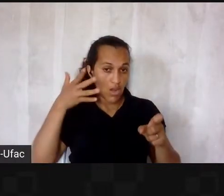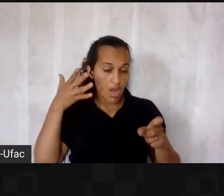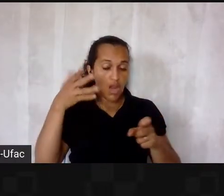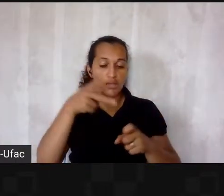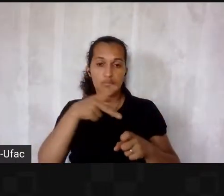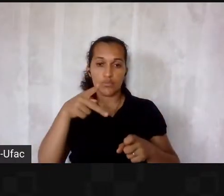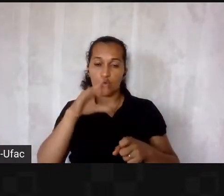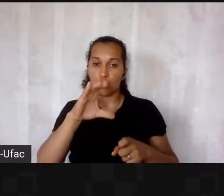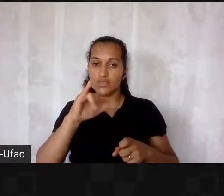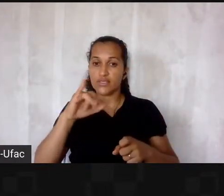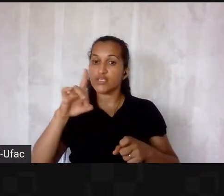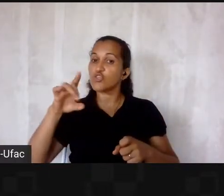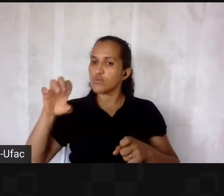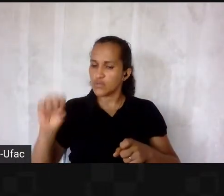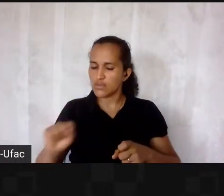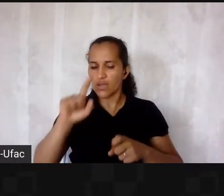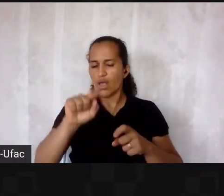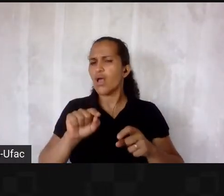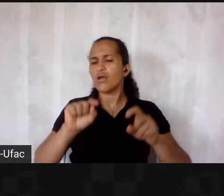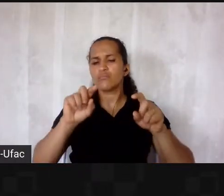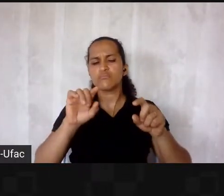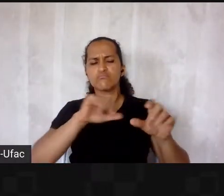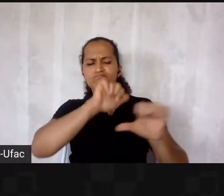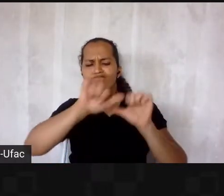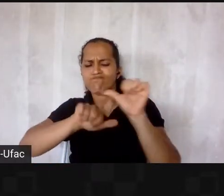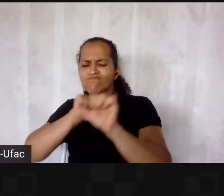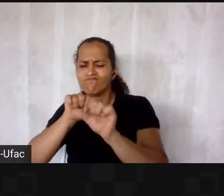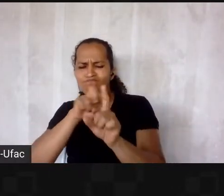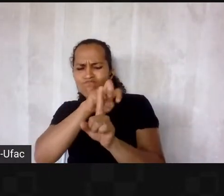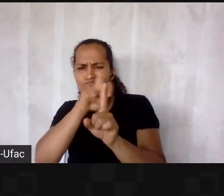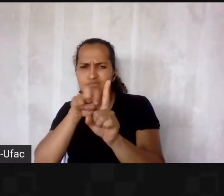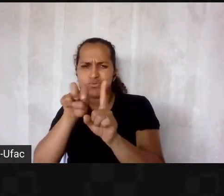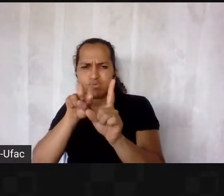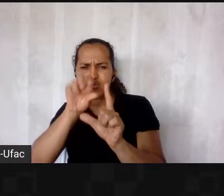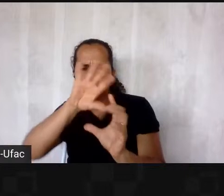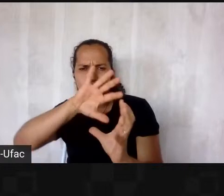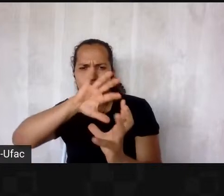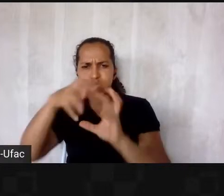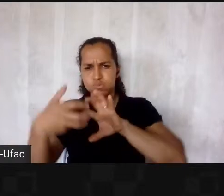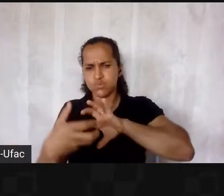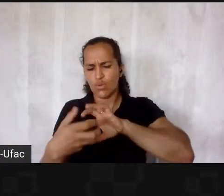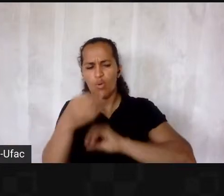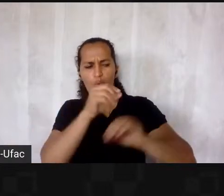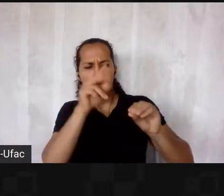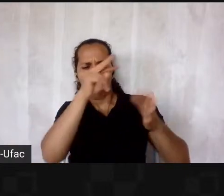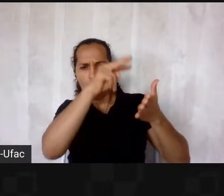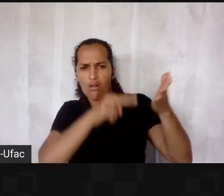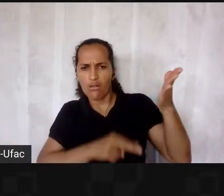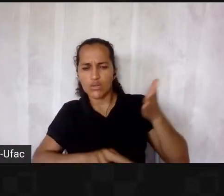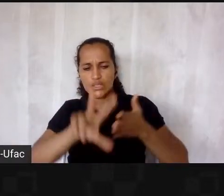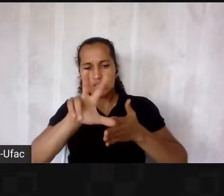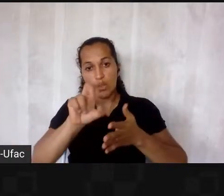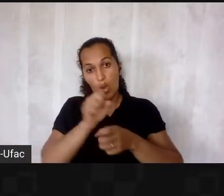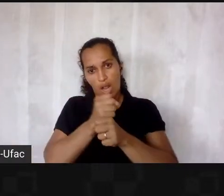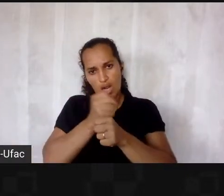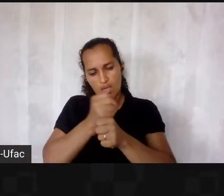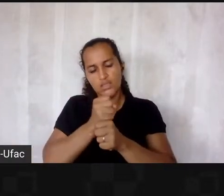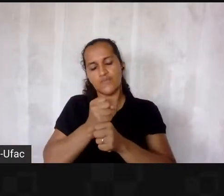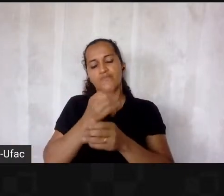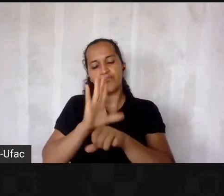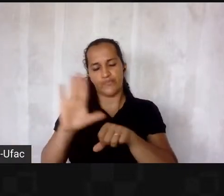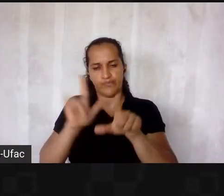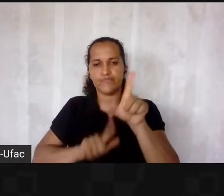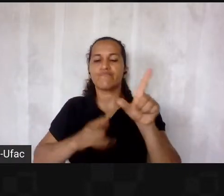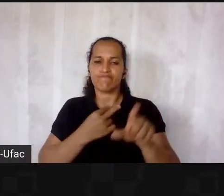é Mudanças e Perspectivas sobre a Leitura dos 50 anos do curso de letras da UFAC. Com você, Seyudes,